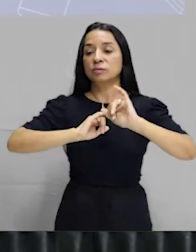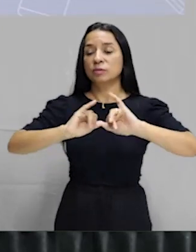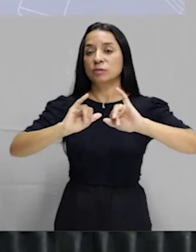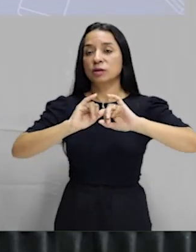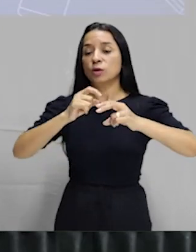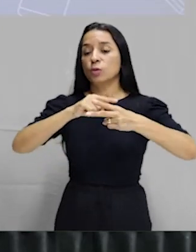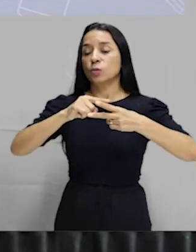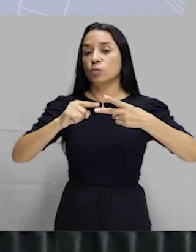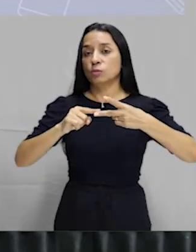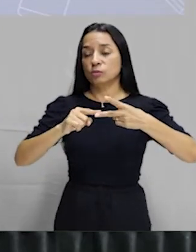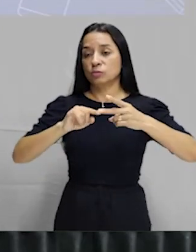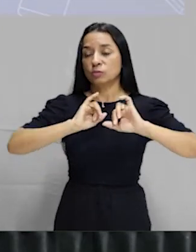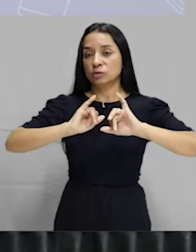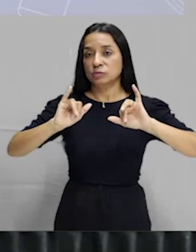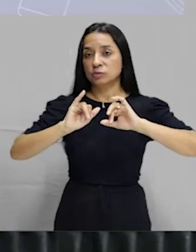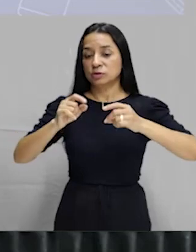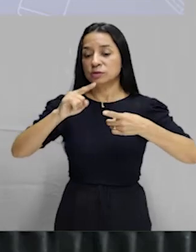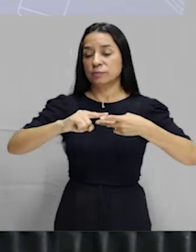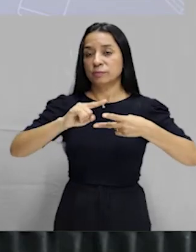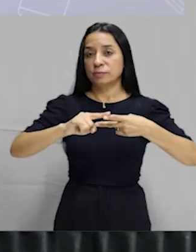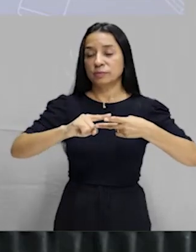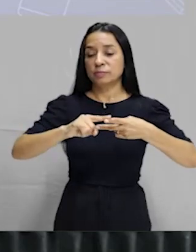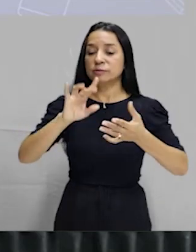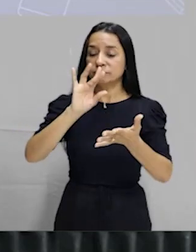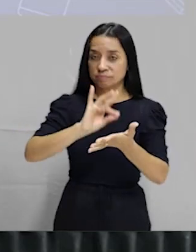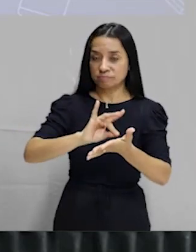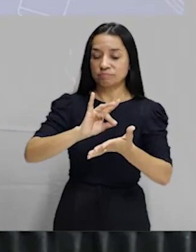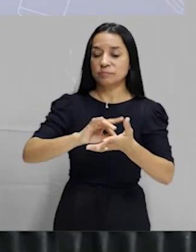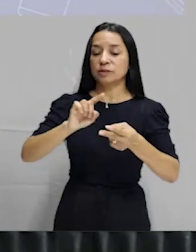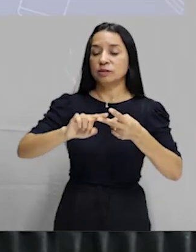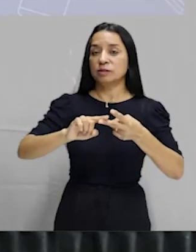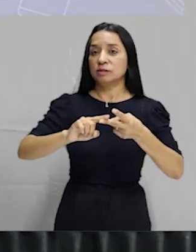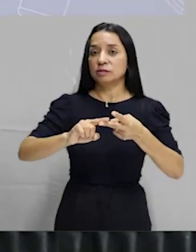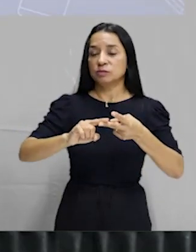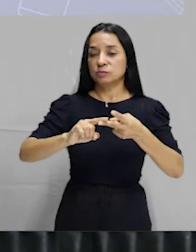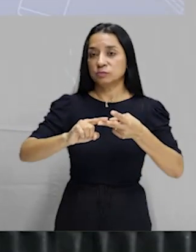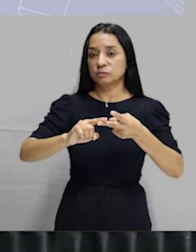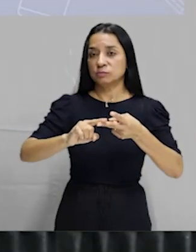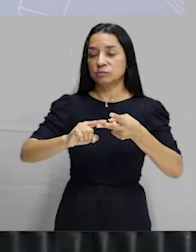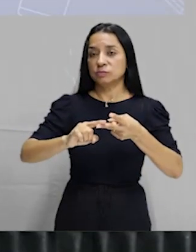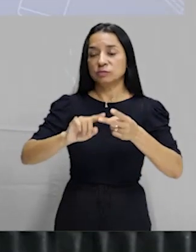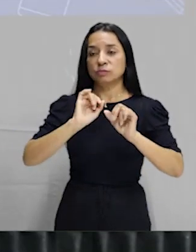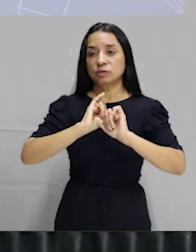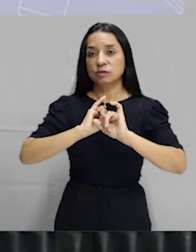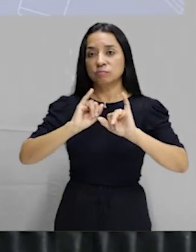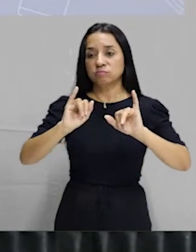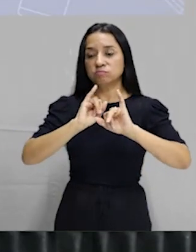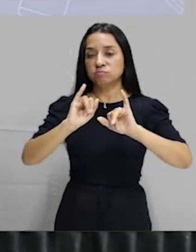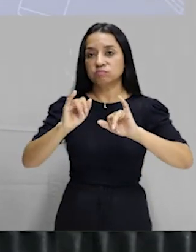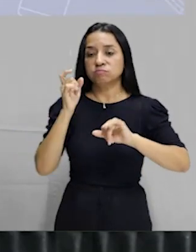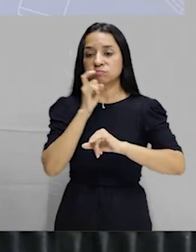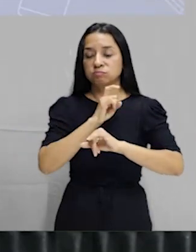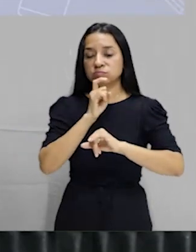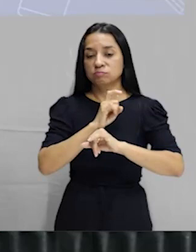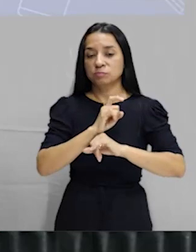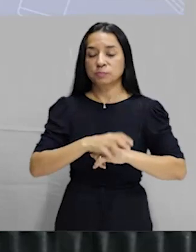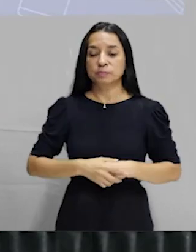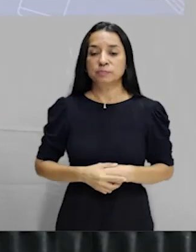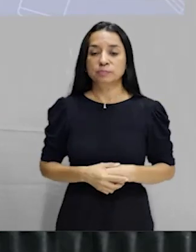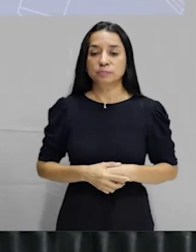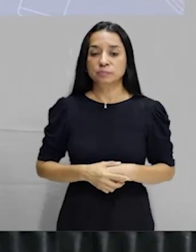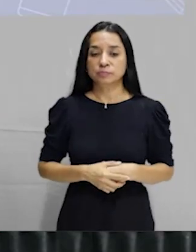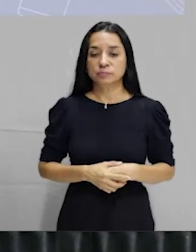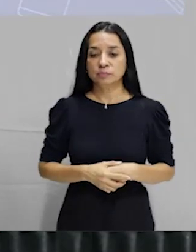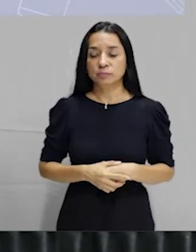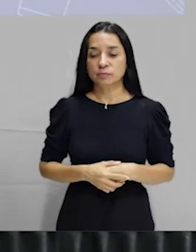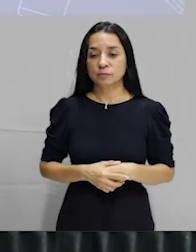2 notícias, né, no caso, uma verdadeira e a outra falsa. Dentre os candidatos que ele disse para nós qual era o total, você lembra?